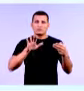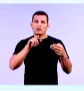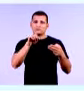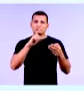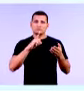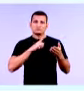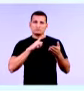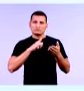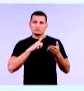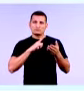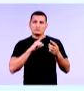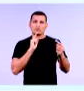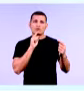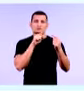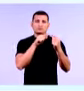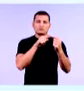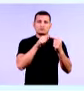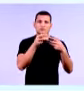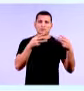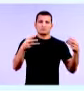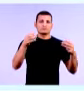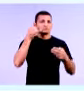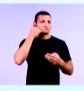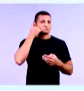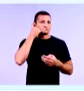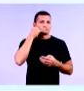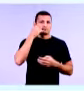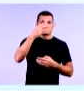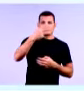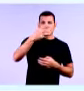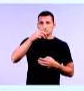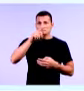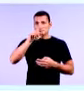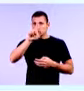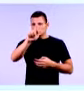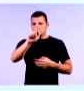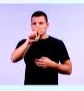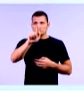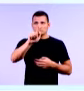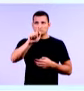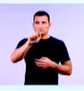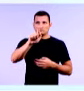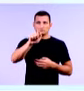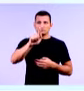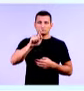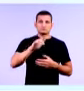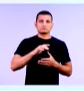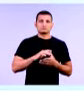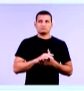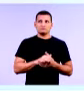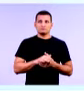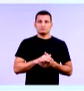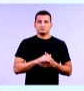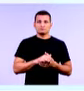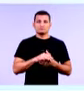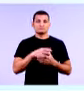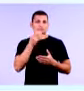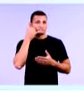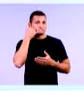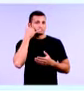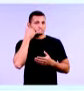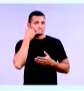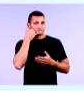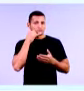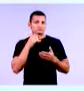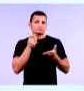conectado à rede celular, através de 3G, no caso, né? Ou então, através da telefonia mesmo. Então, a telefonia te